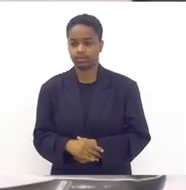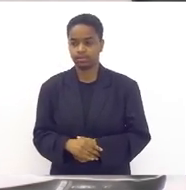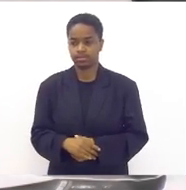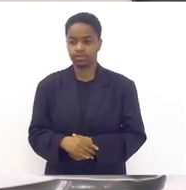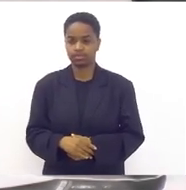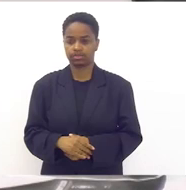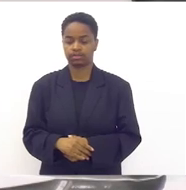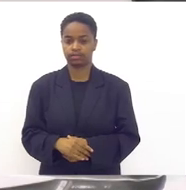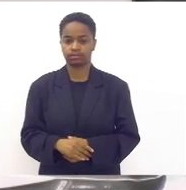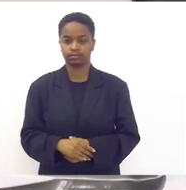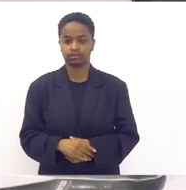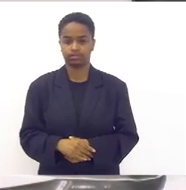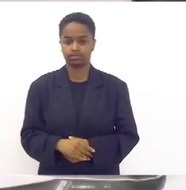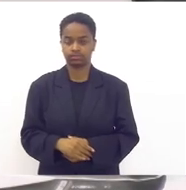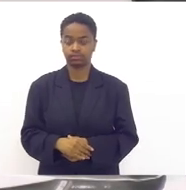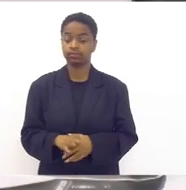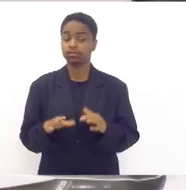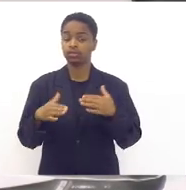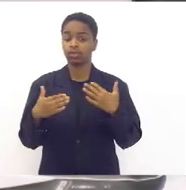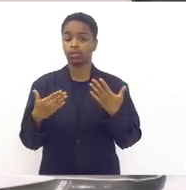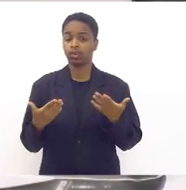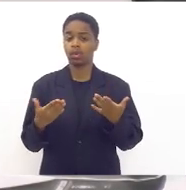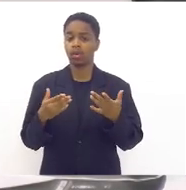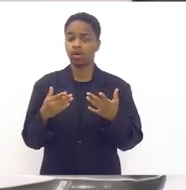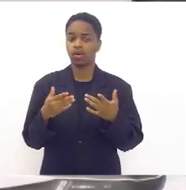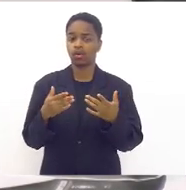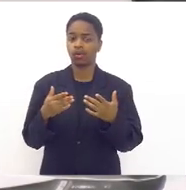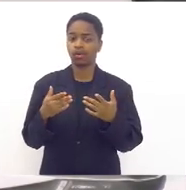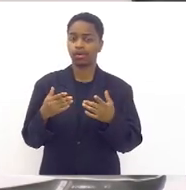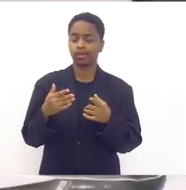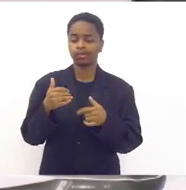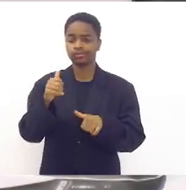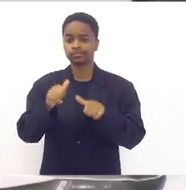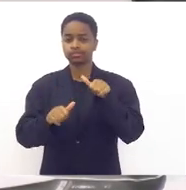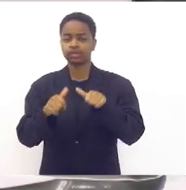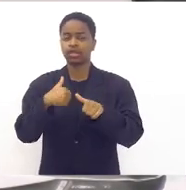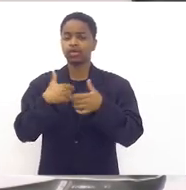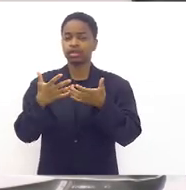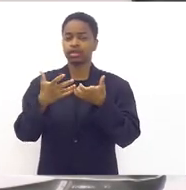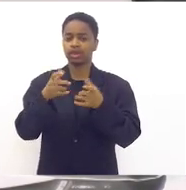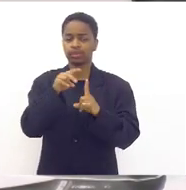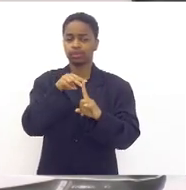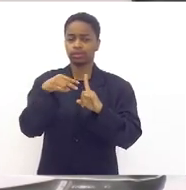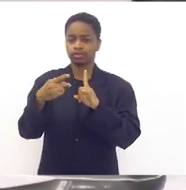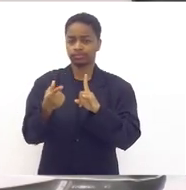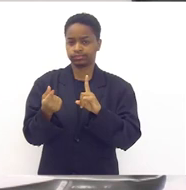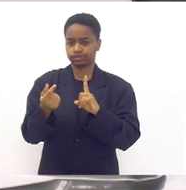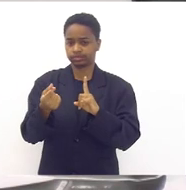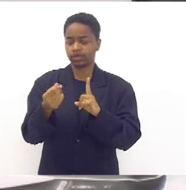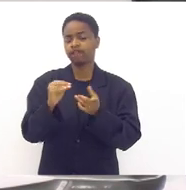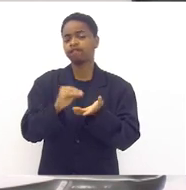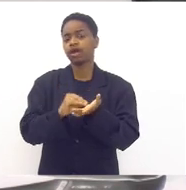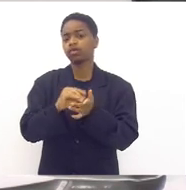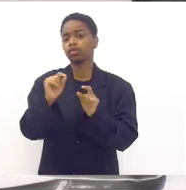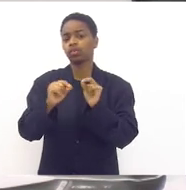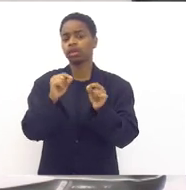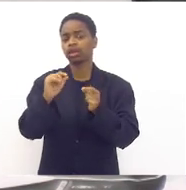Existe, qual é a previsão? Eu queria que, do ponto de vista financeiro, o que falta